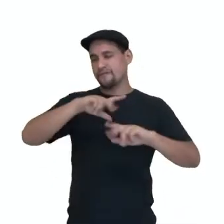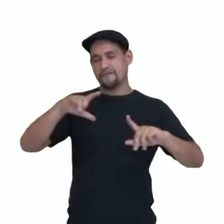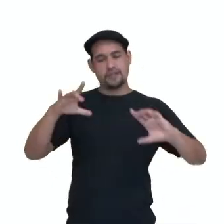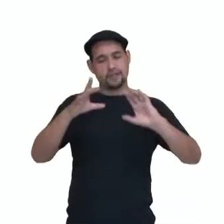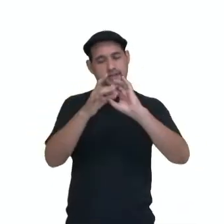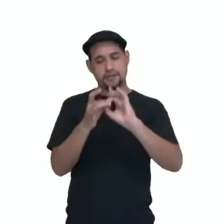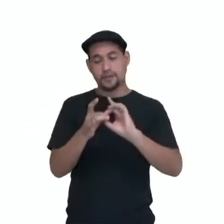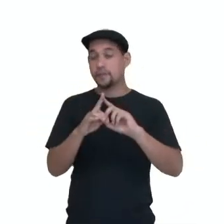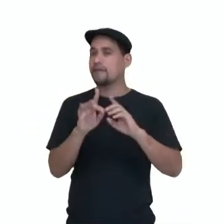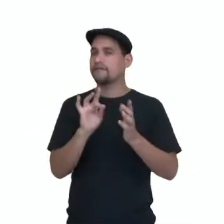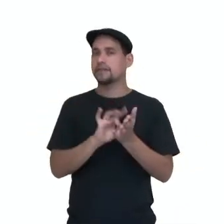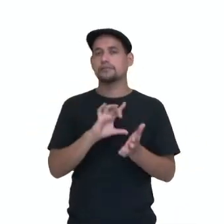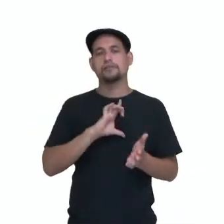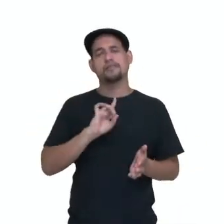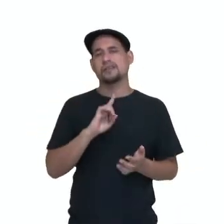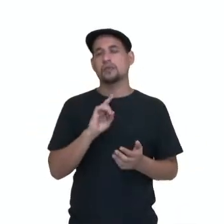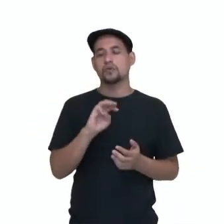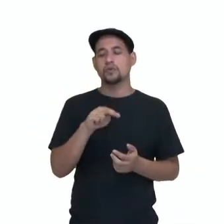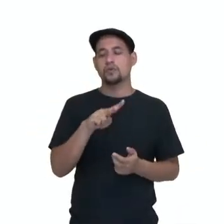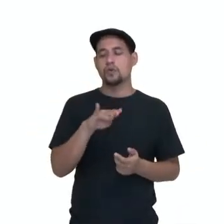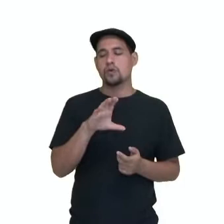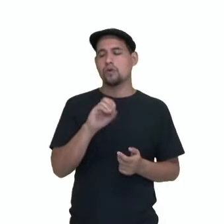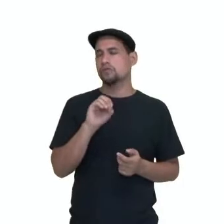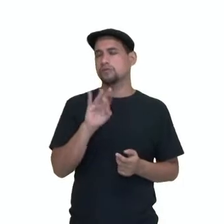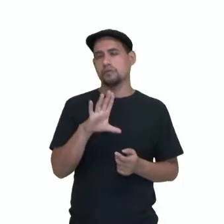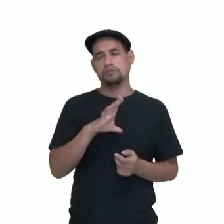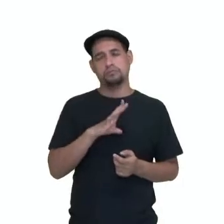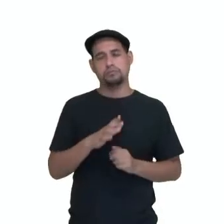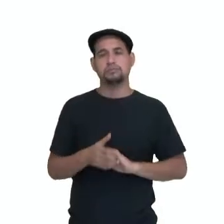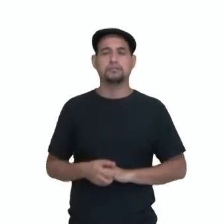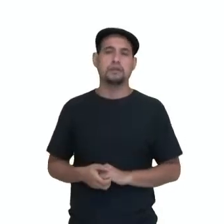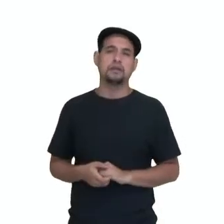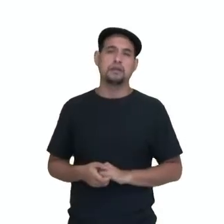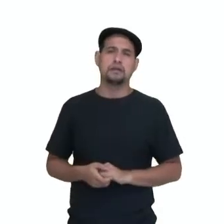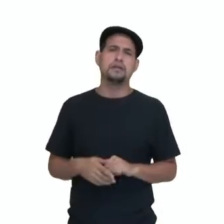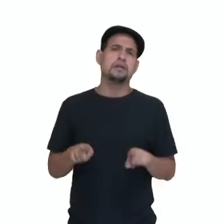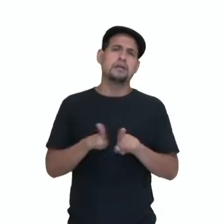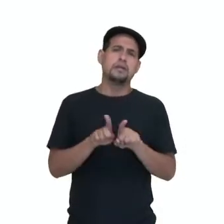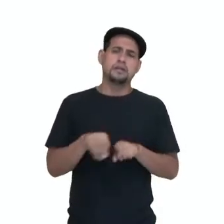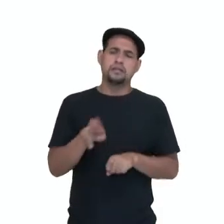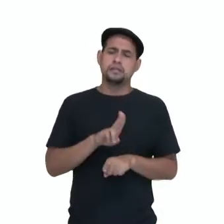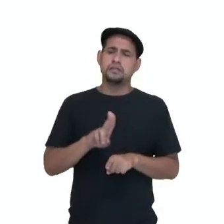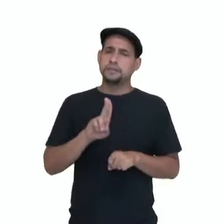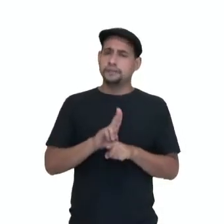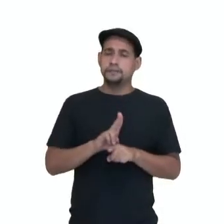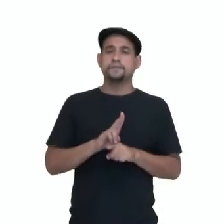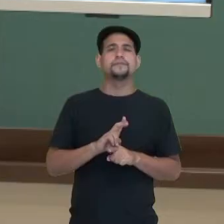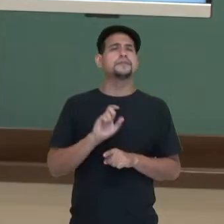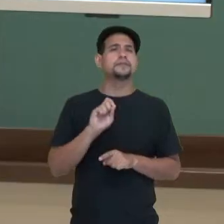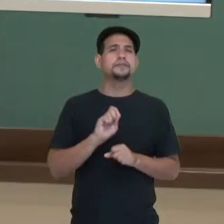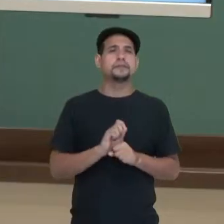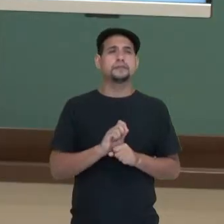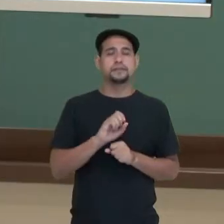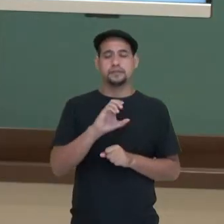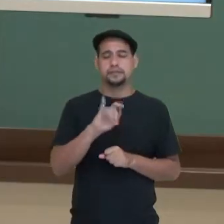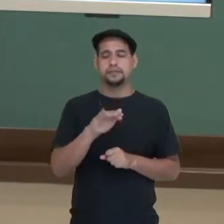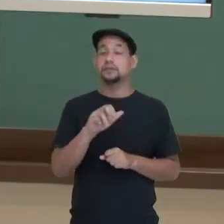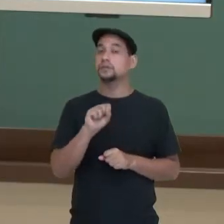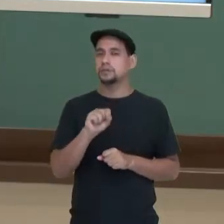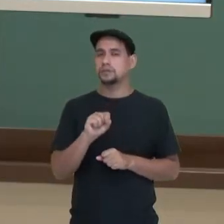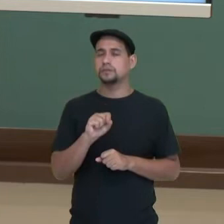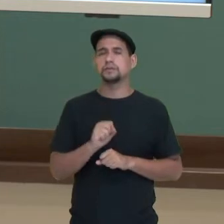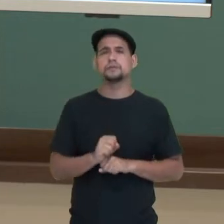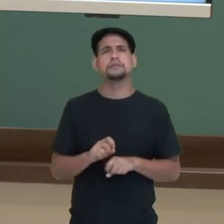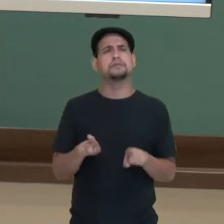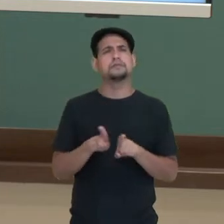camadas, mas na verdade é só o núcleo delas que estão deslocados, né? E elas são recobertas com cílios, elas ficam na nossa traqueia.